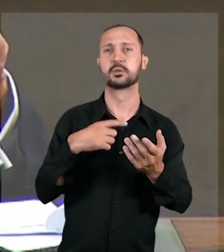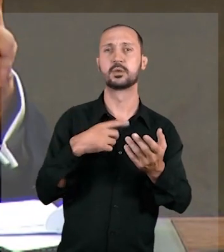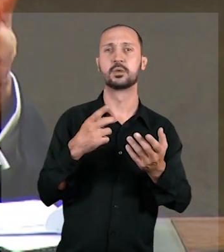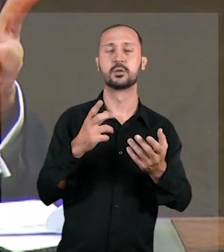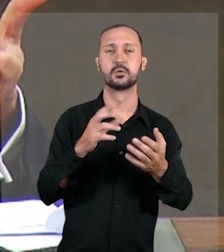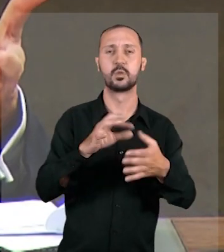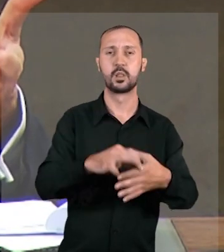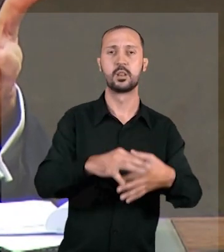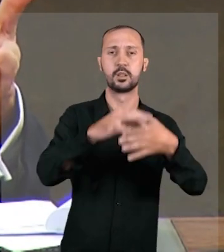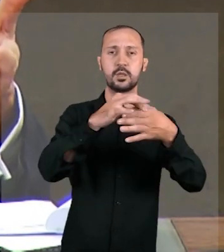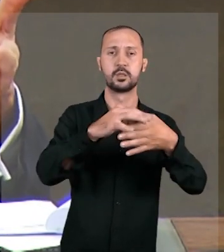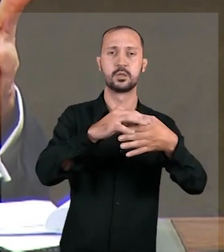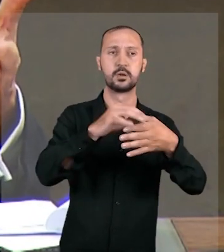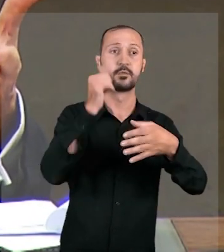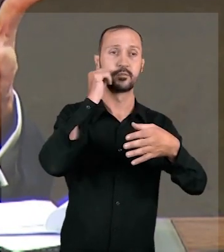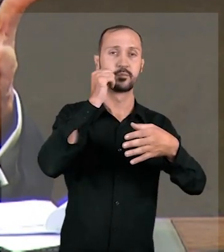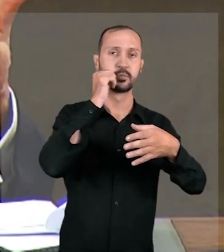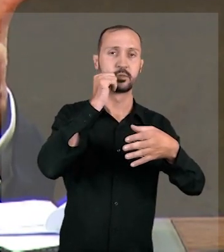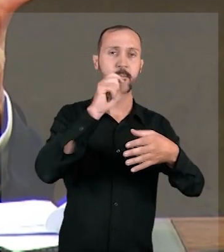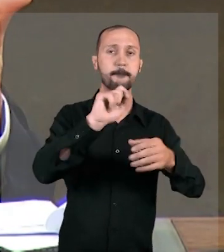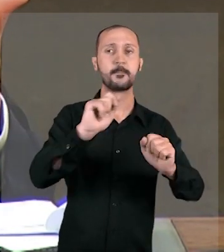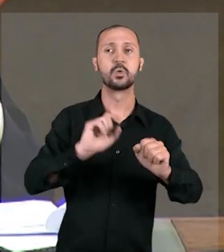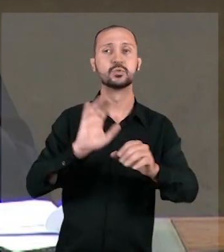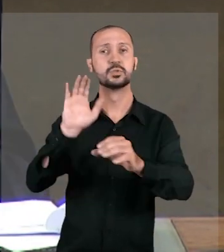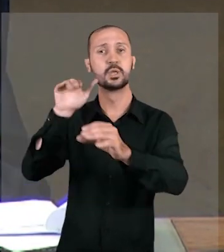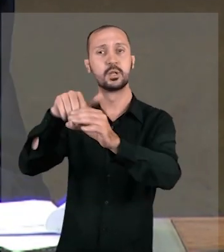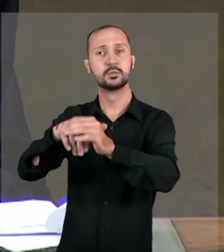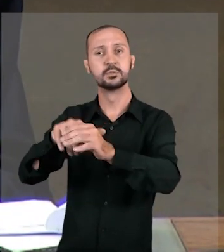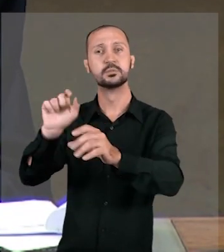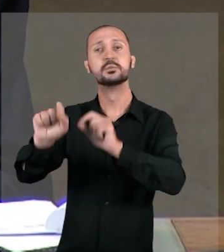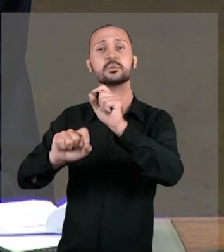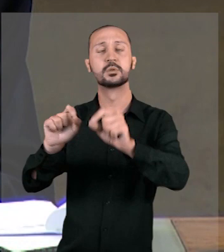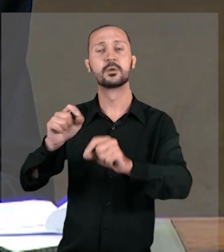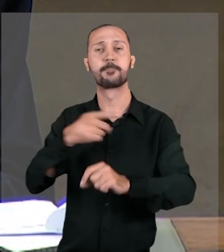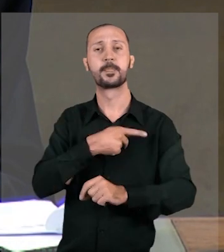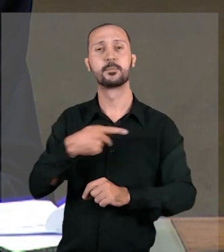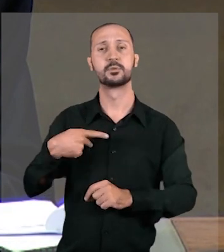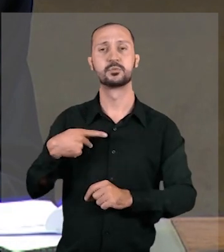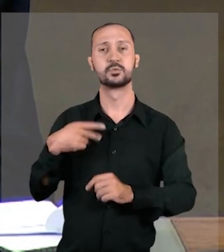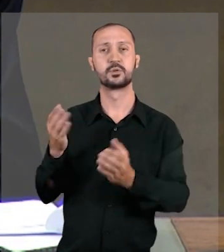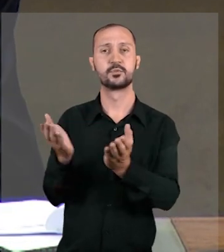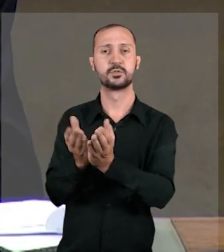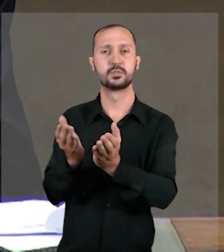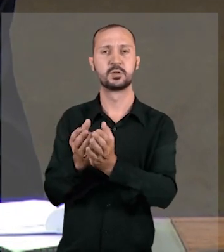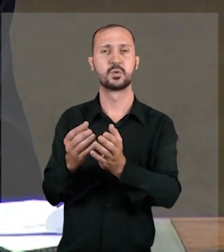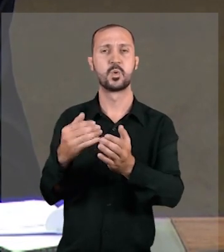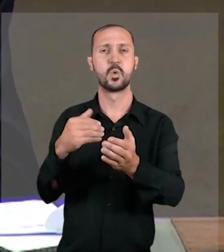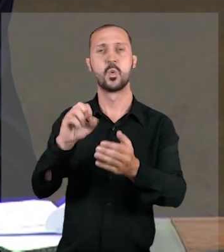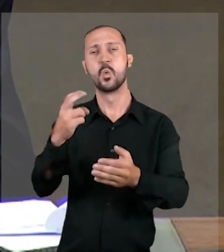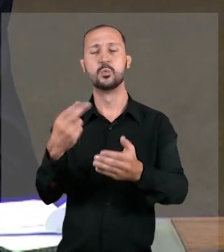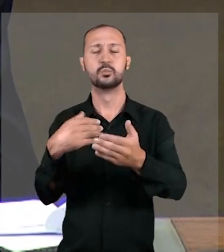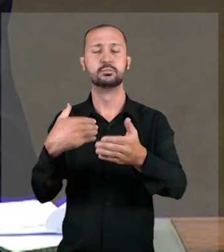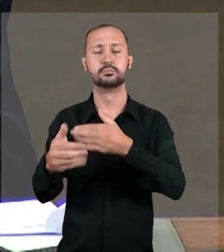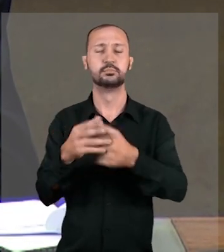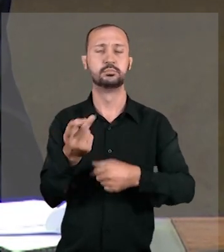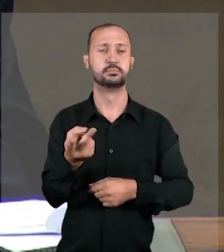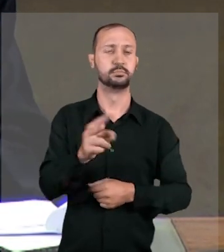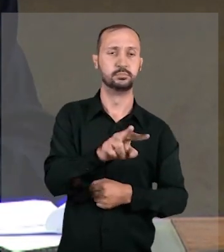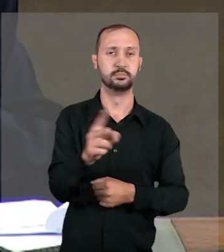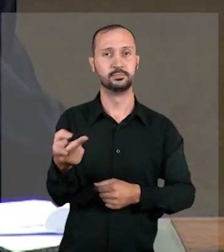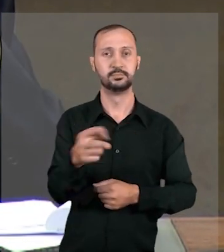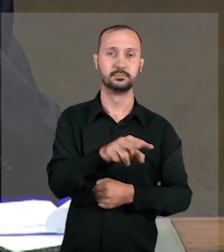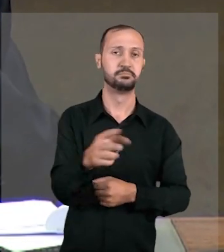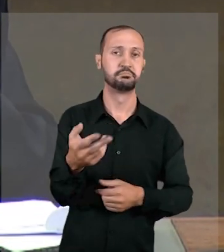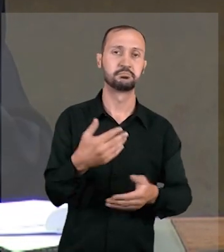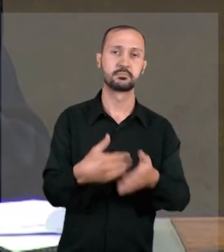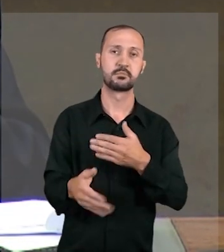líder feminista pode estar elegendo um pastor evangélico, ou vice-versa, o que,